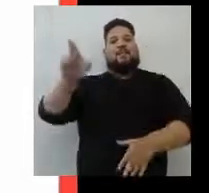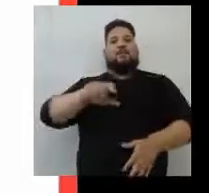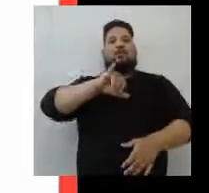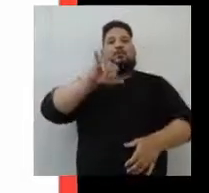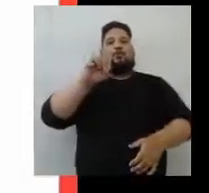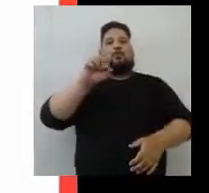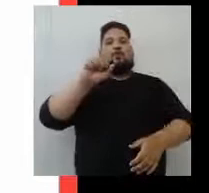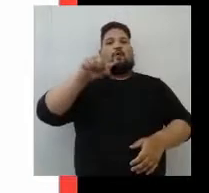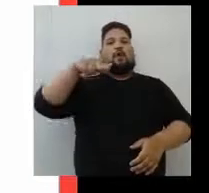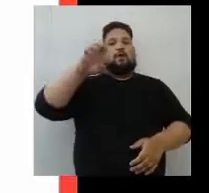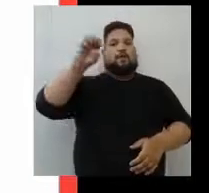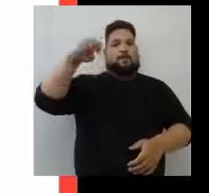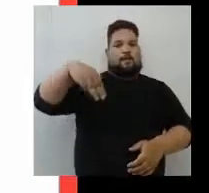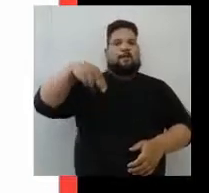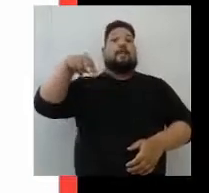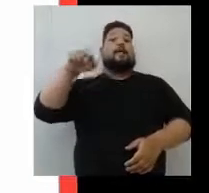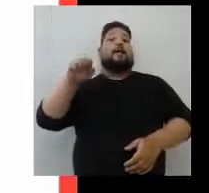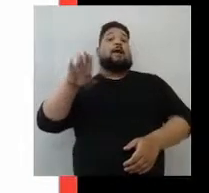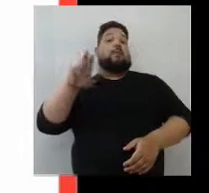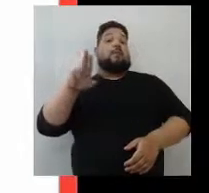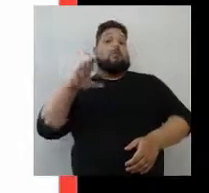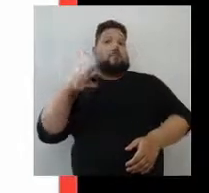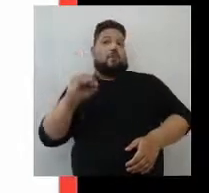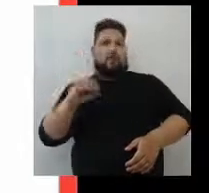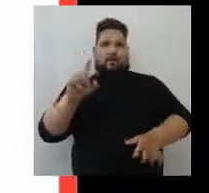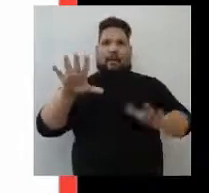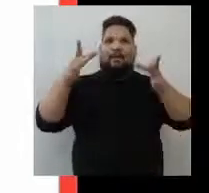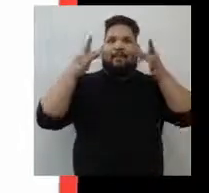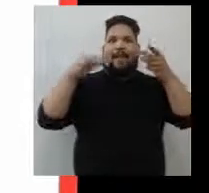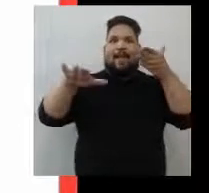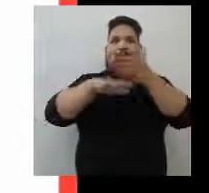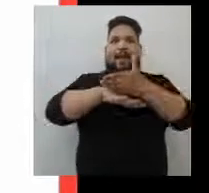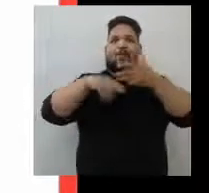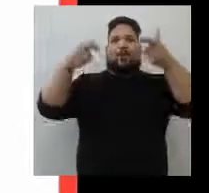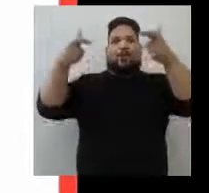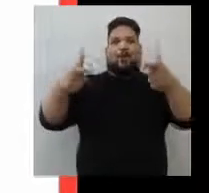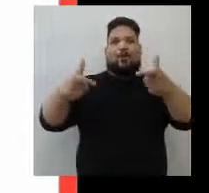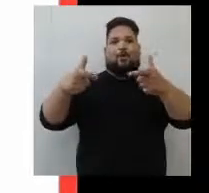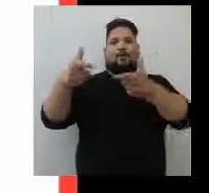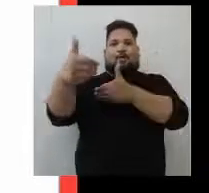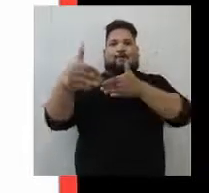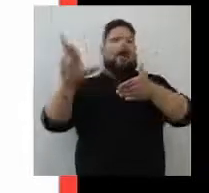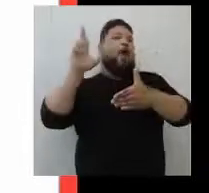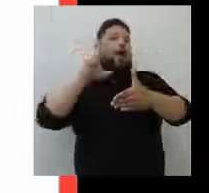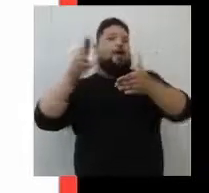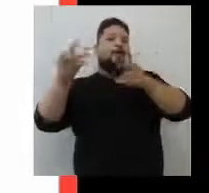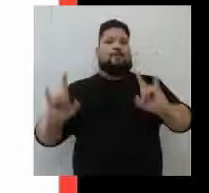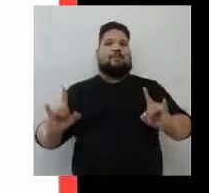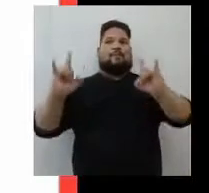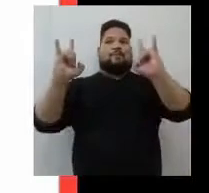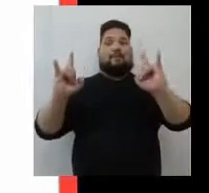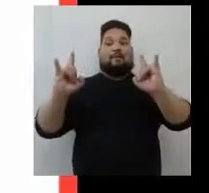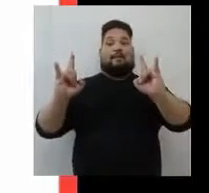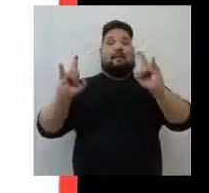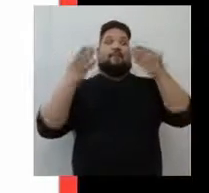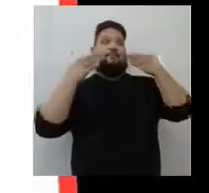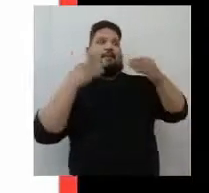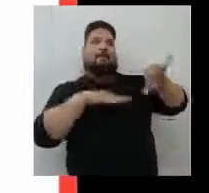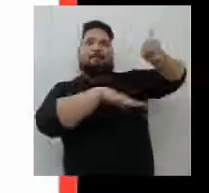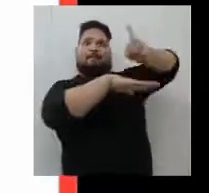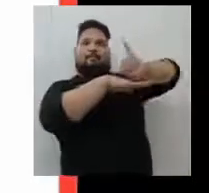Nabuco. Bem, se você já foi no Teatro de Santa Isabel, inclusive na entrada existe um busto de Joaquim